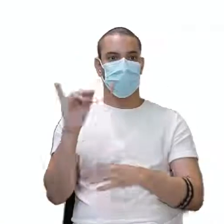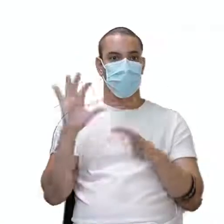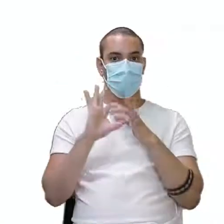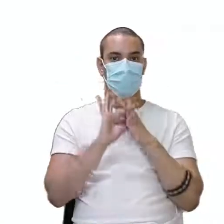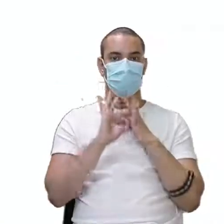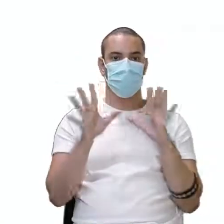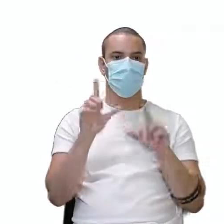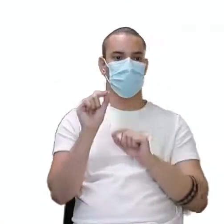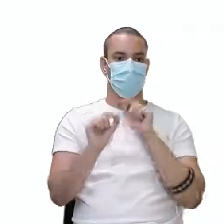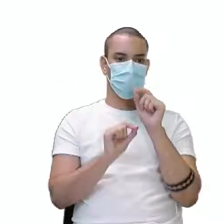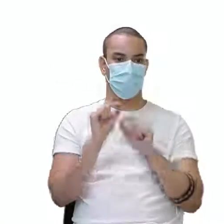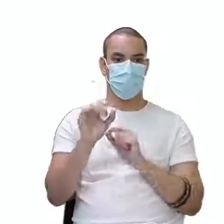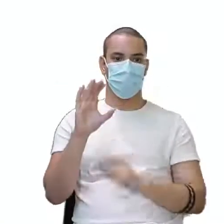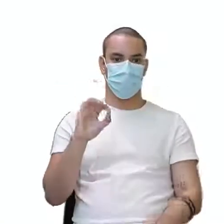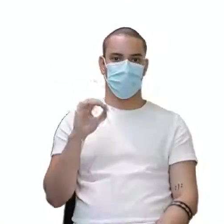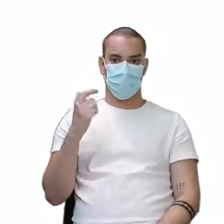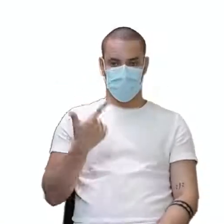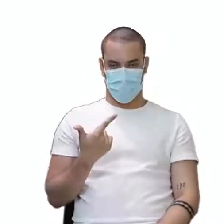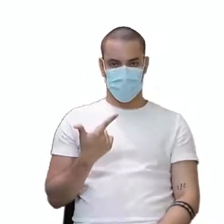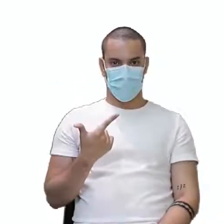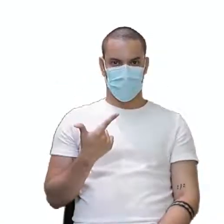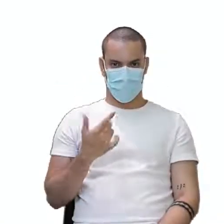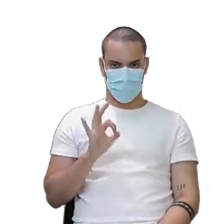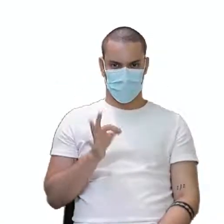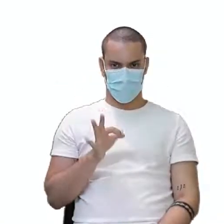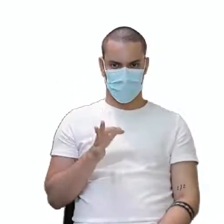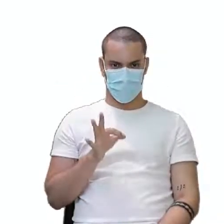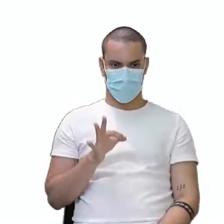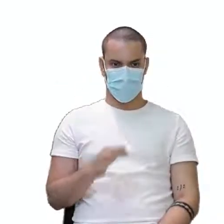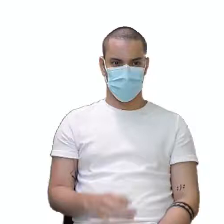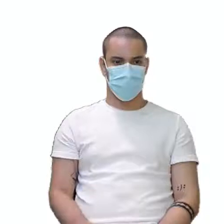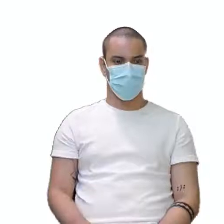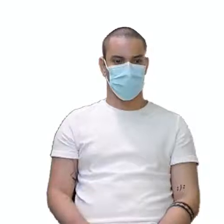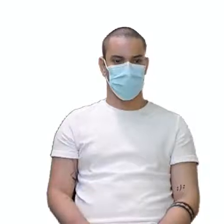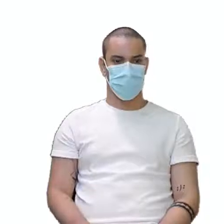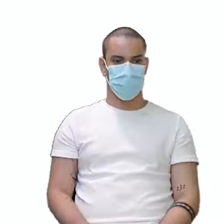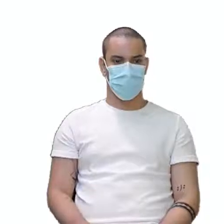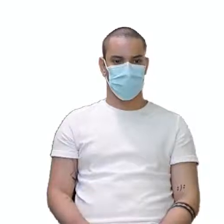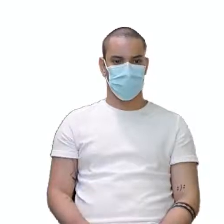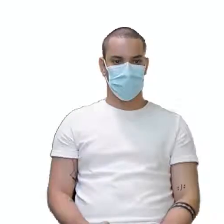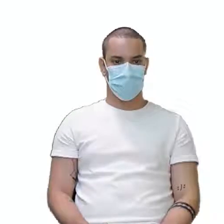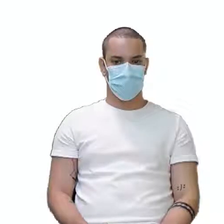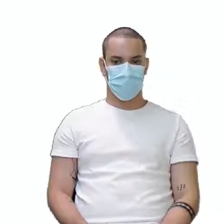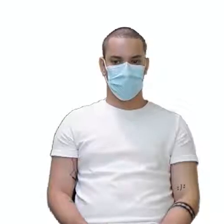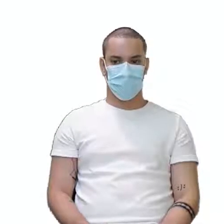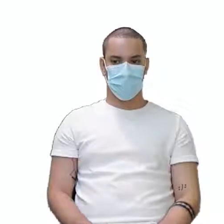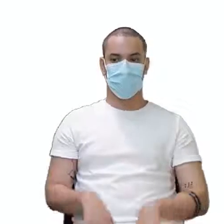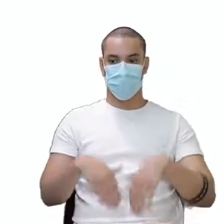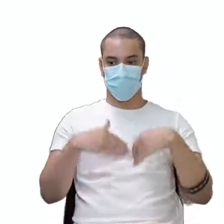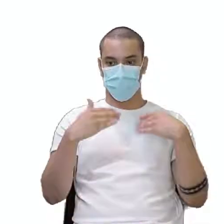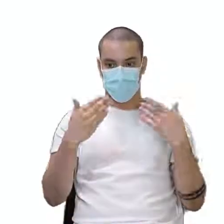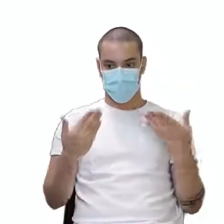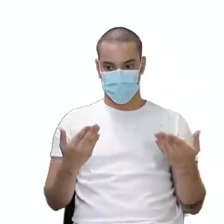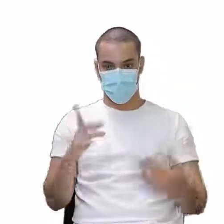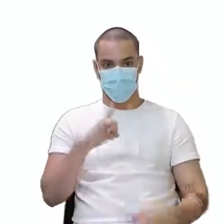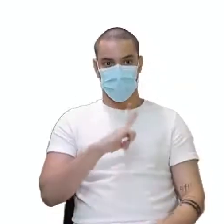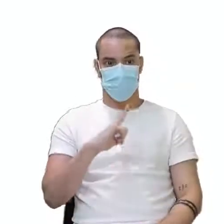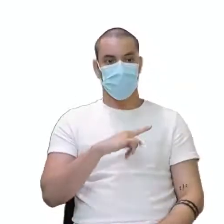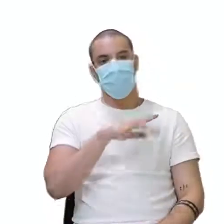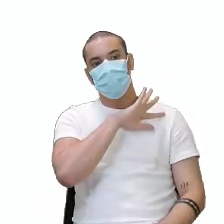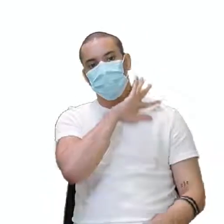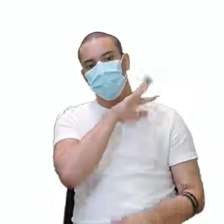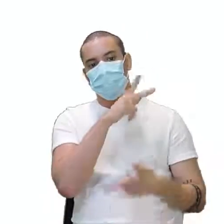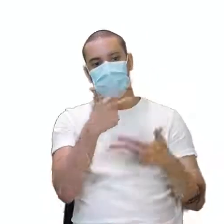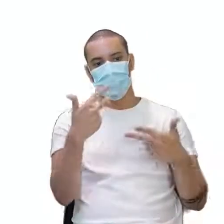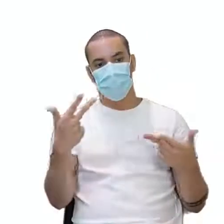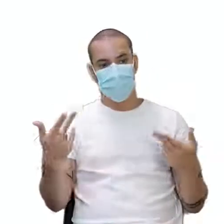liberar o quê? O gás oxigênio, tá? O O2. Aí vem os animais